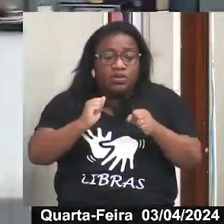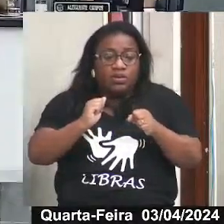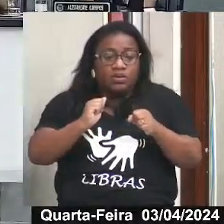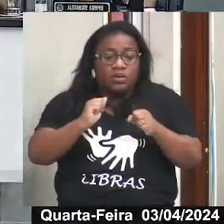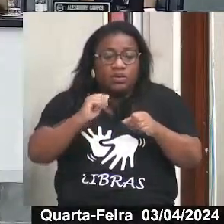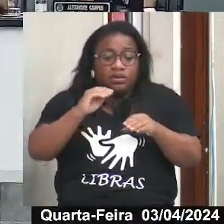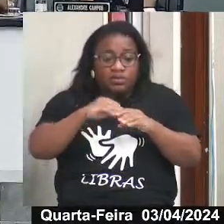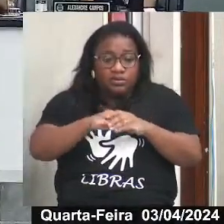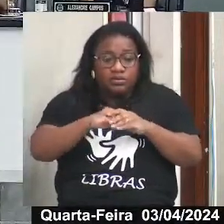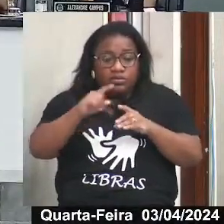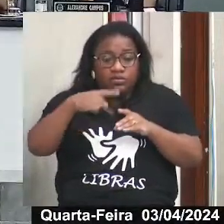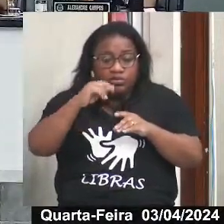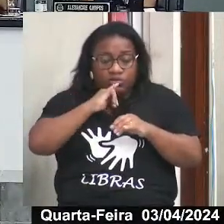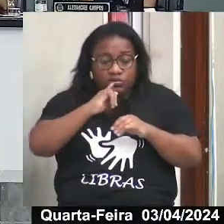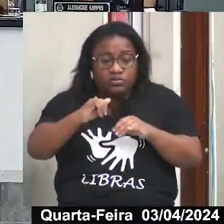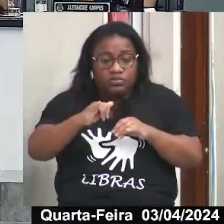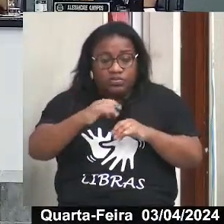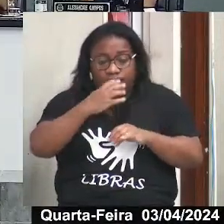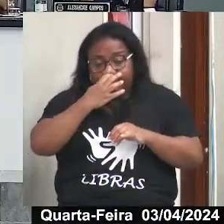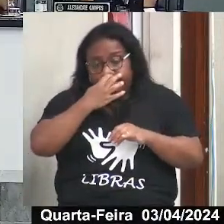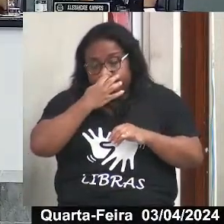do vereador Abidan.